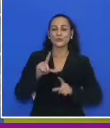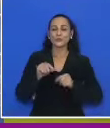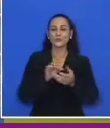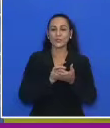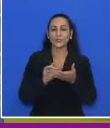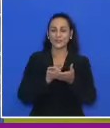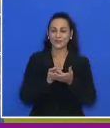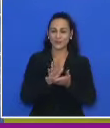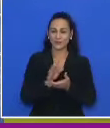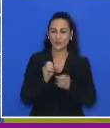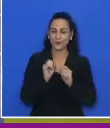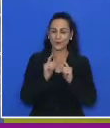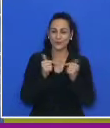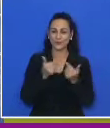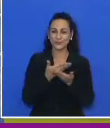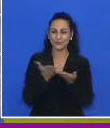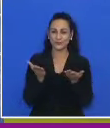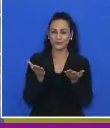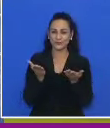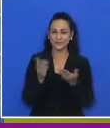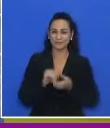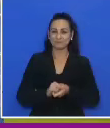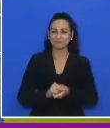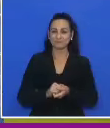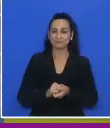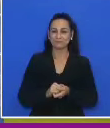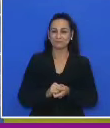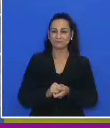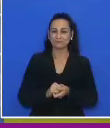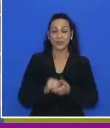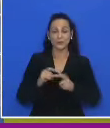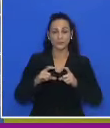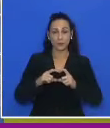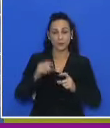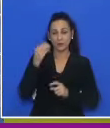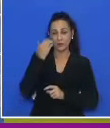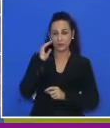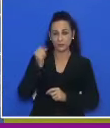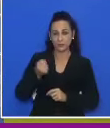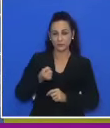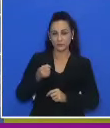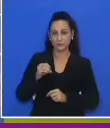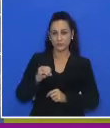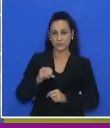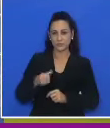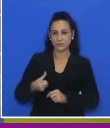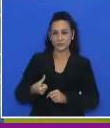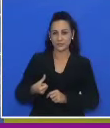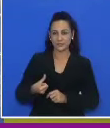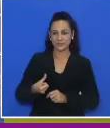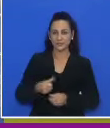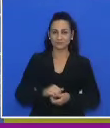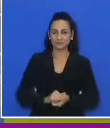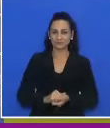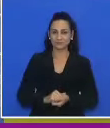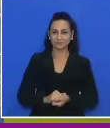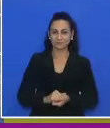Sorteio da Loto Fácil, boa sorte para você. Bola rosa, 06. Rosa,